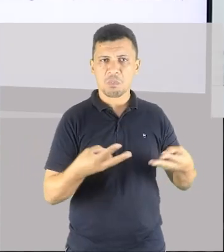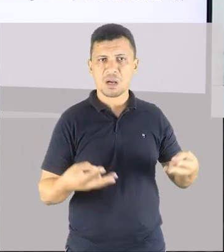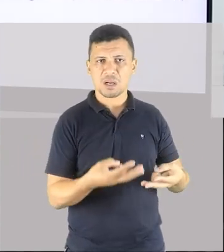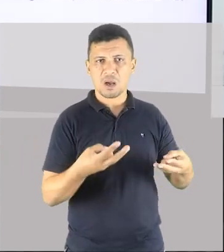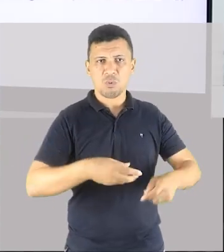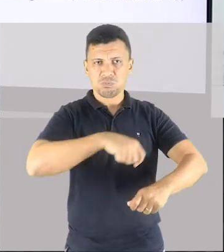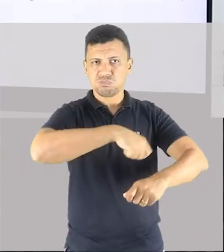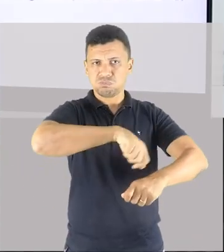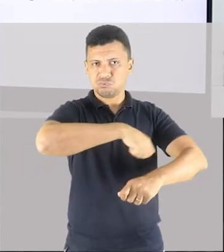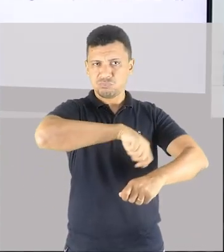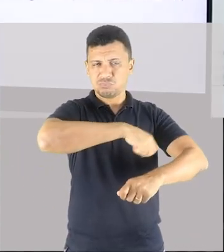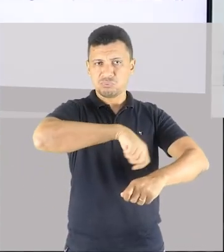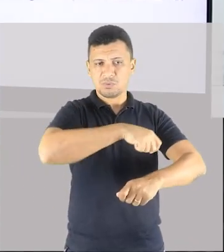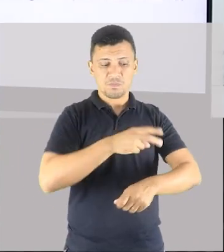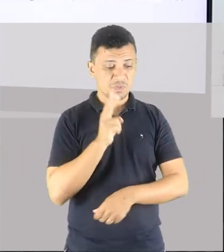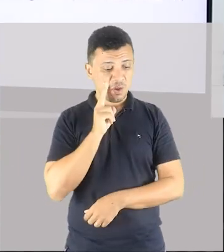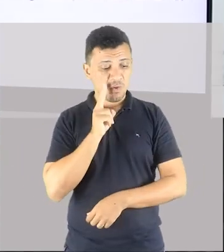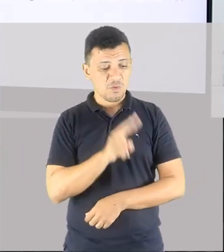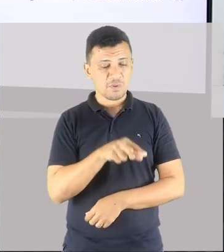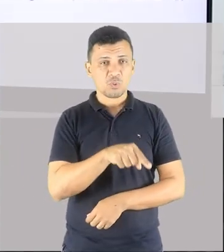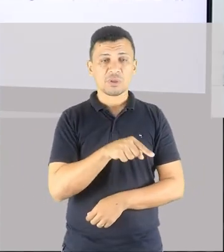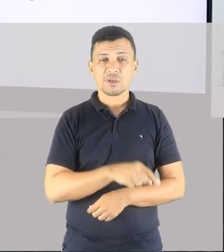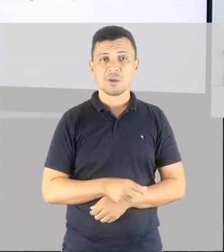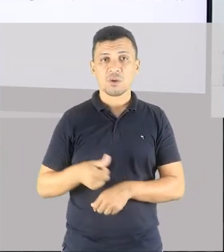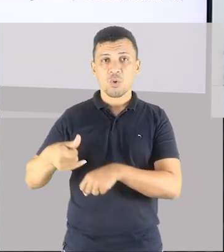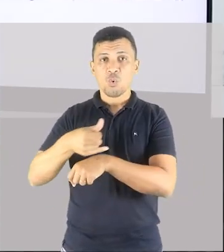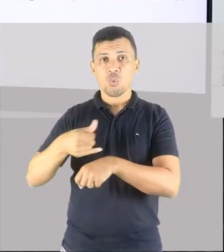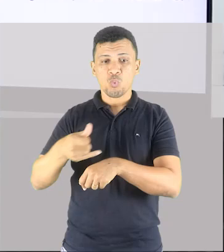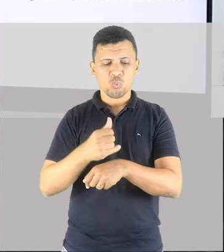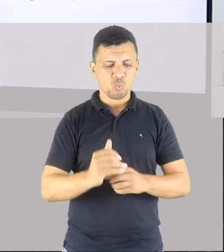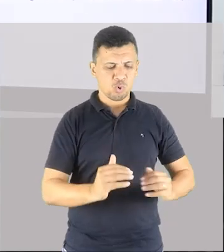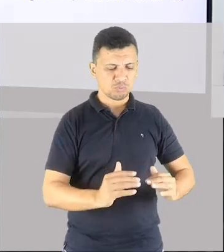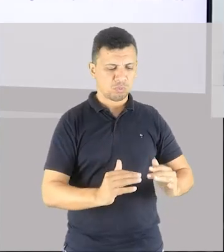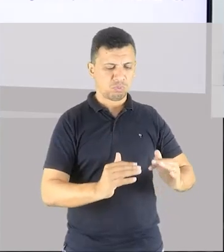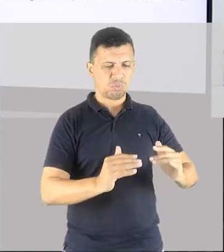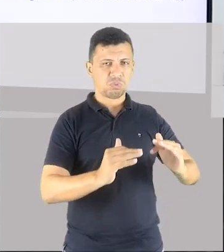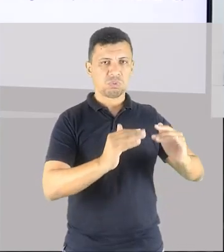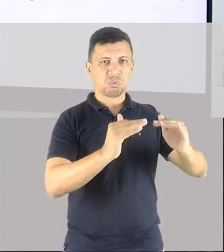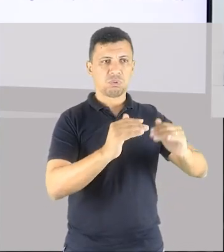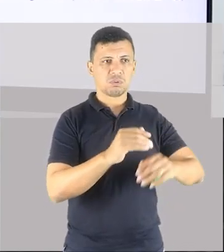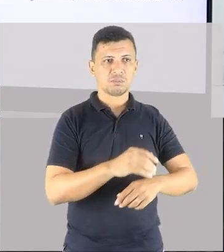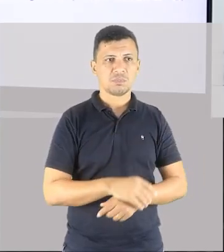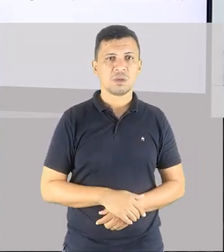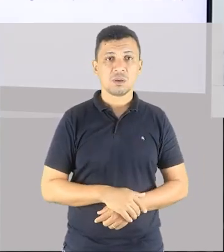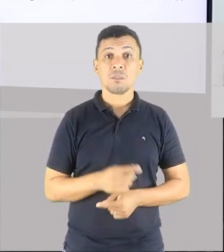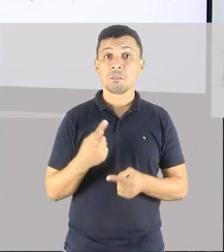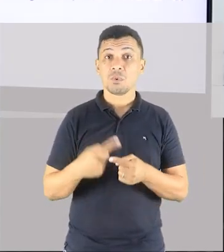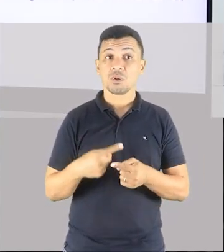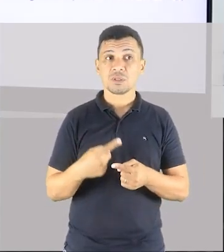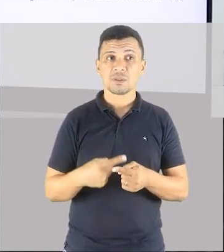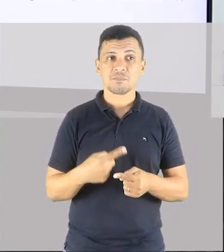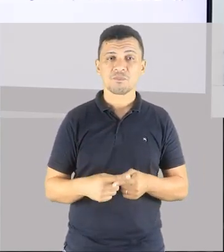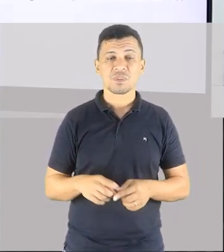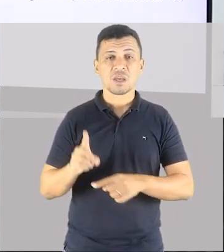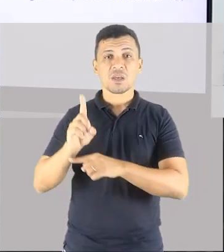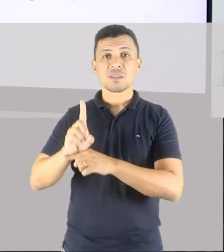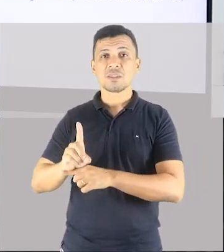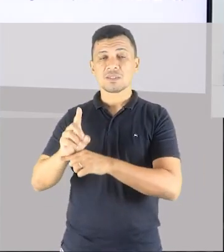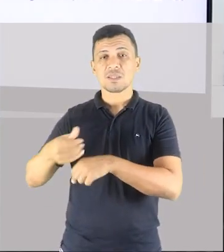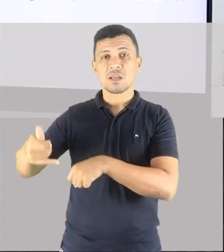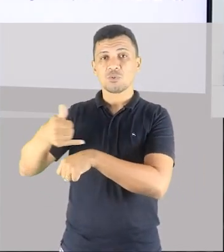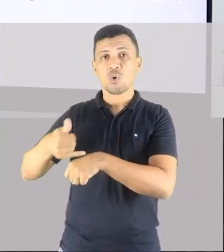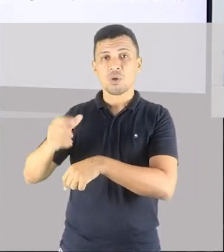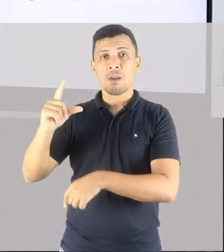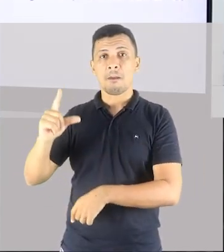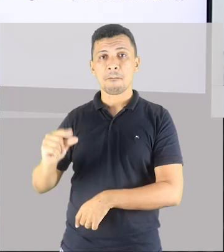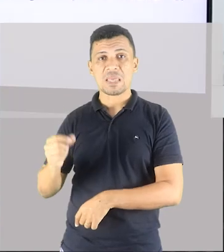macarrão, alguma coisa, a gente vê que o óleo flutua na água. Olha a justificativa, gente. Densidade do óleo é menor